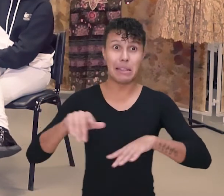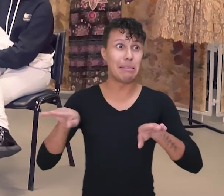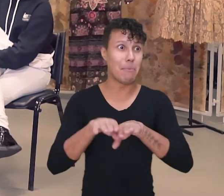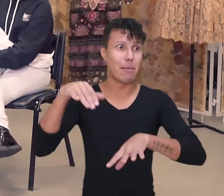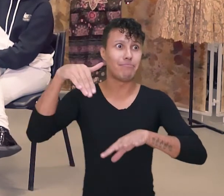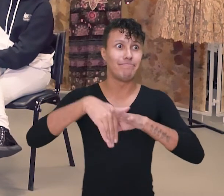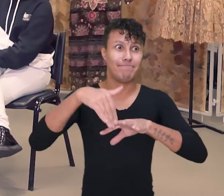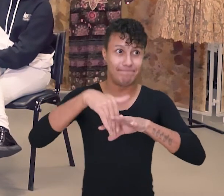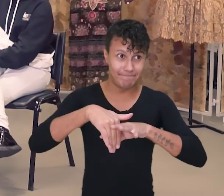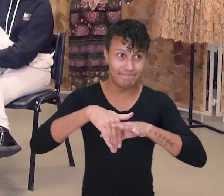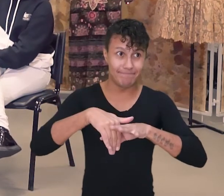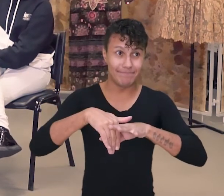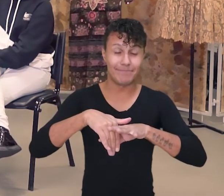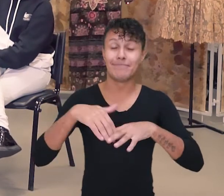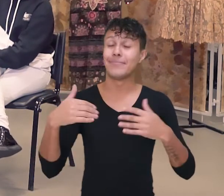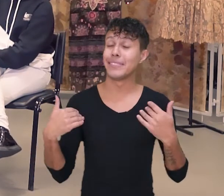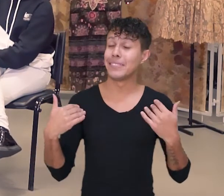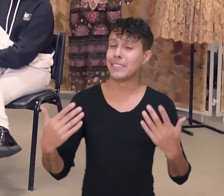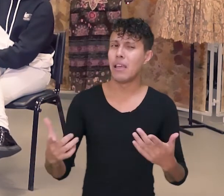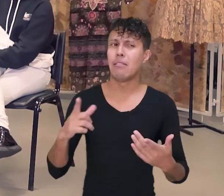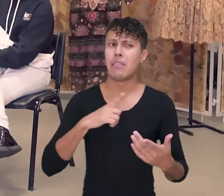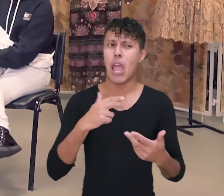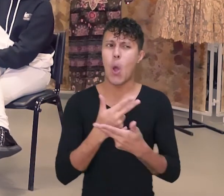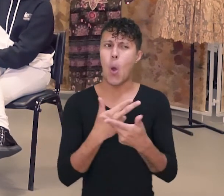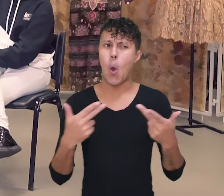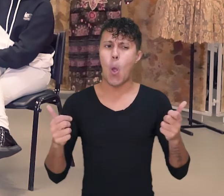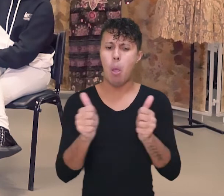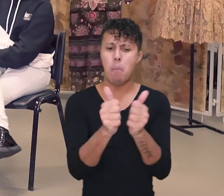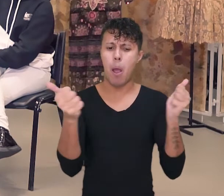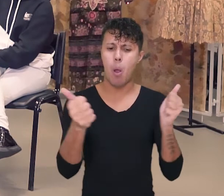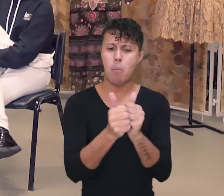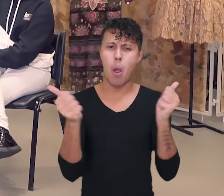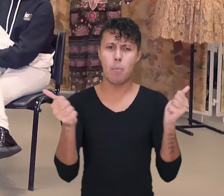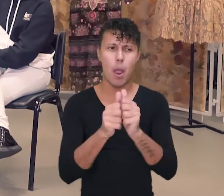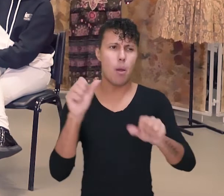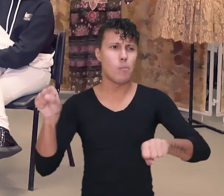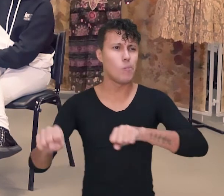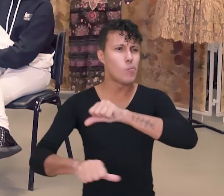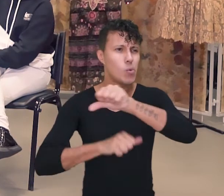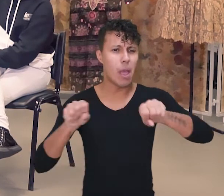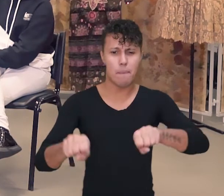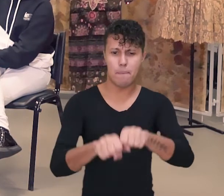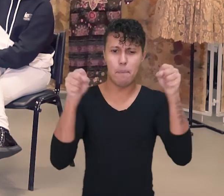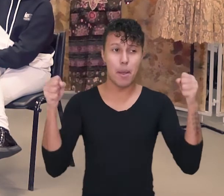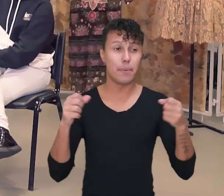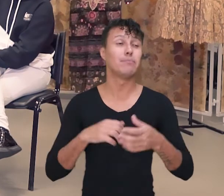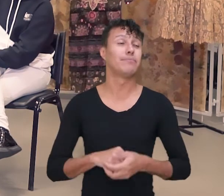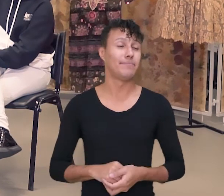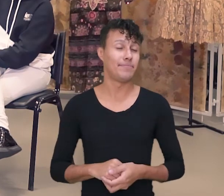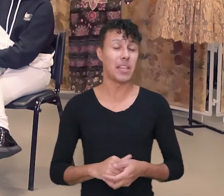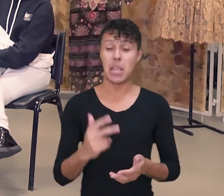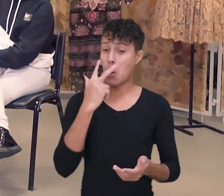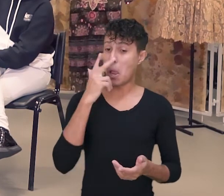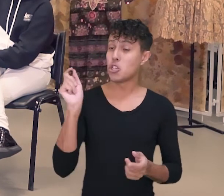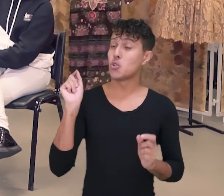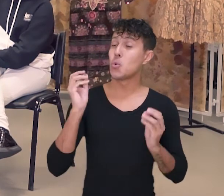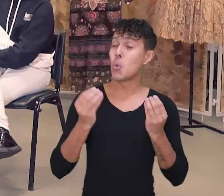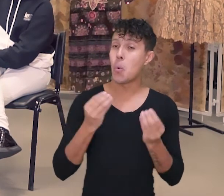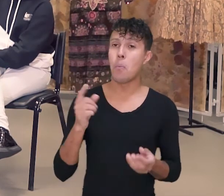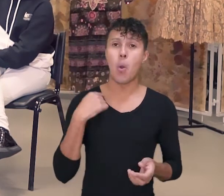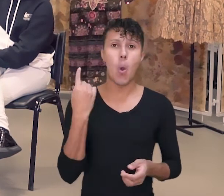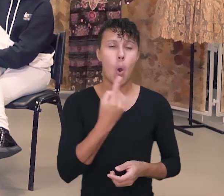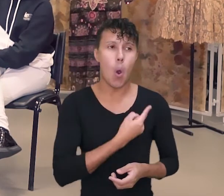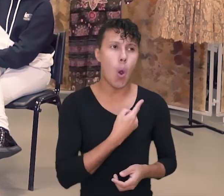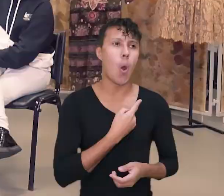de eleição, a gente tem ainda muitas rupturas a se fazer. Mas eu acredito que é isso. A gente